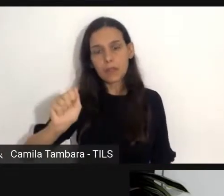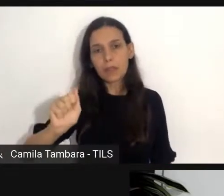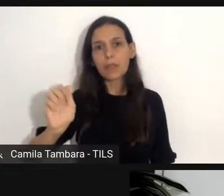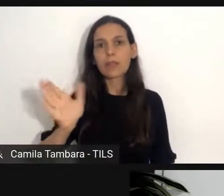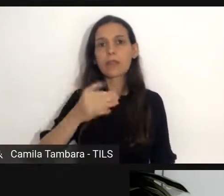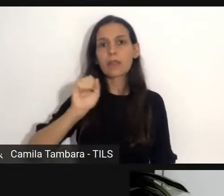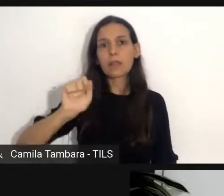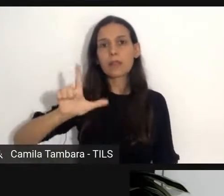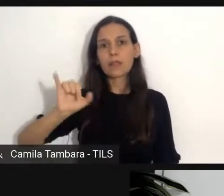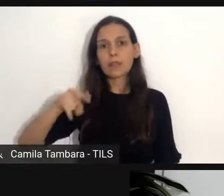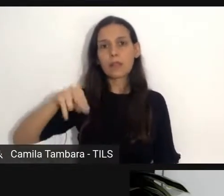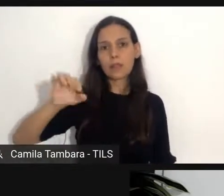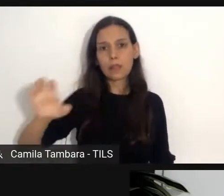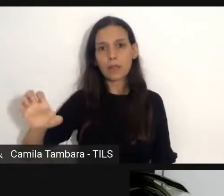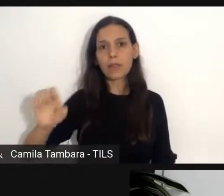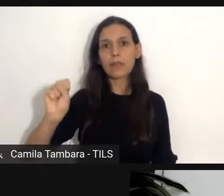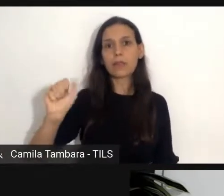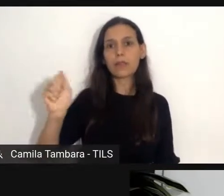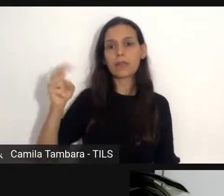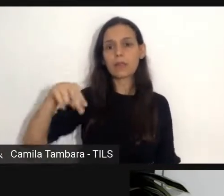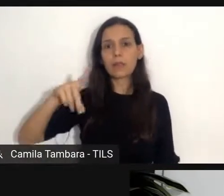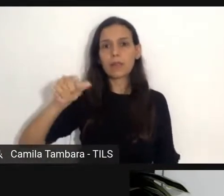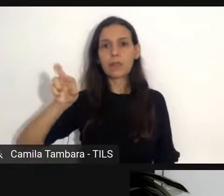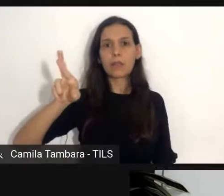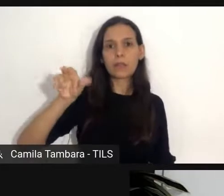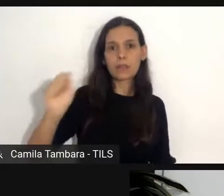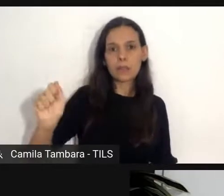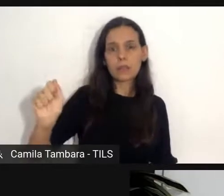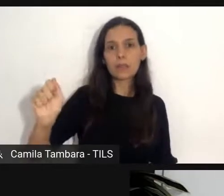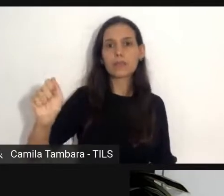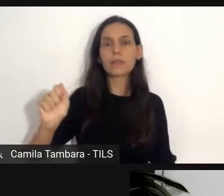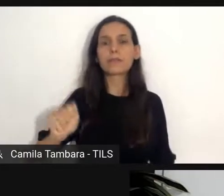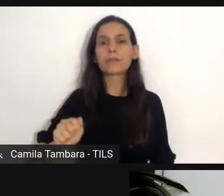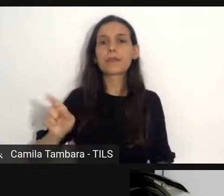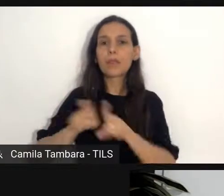minha supervisora pedagógica Sandra, minha técnica Lana. Quero aqui, em